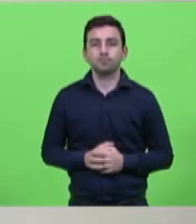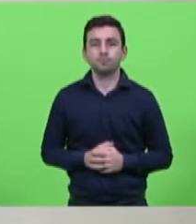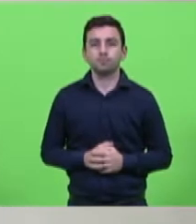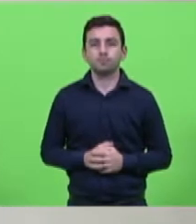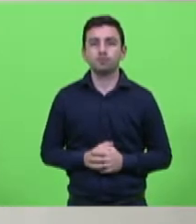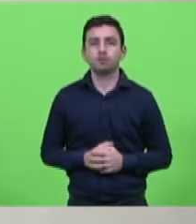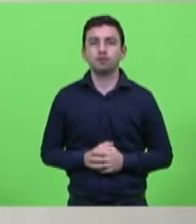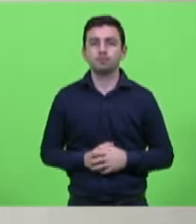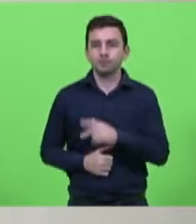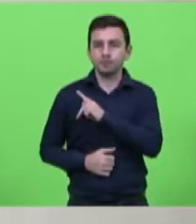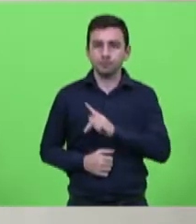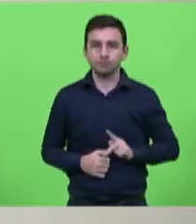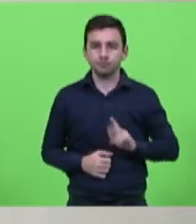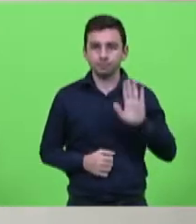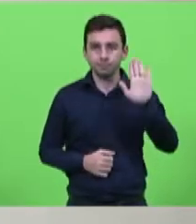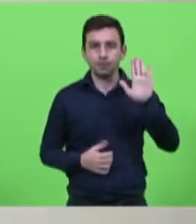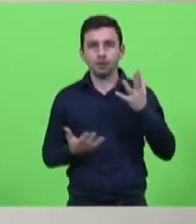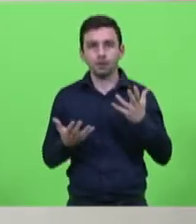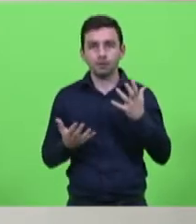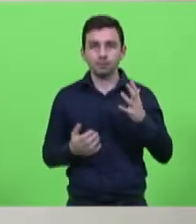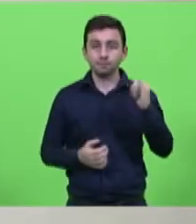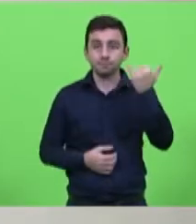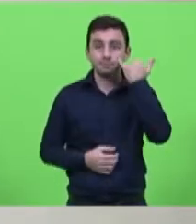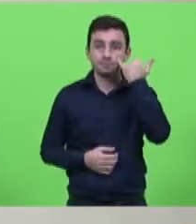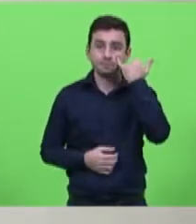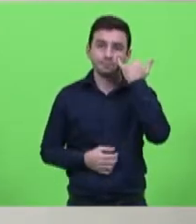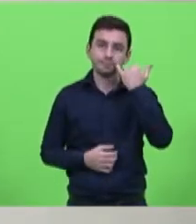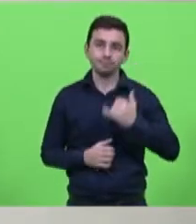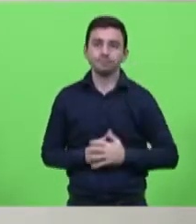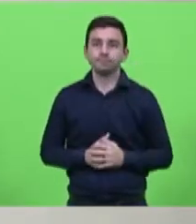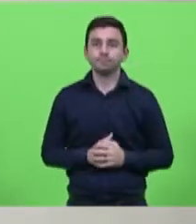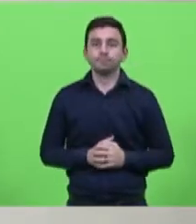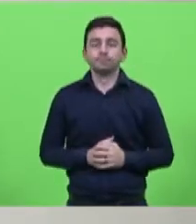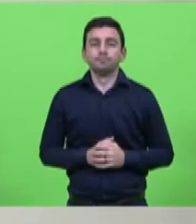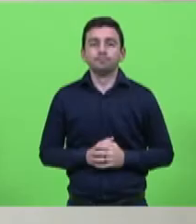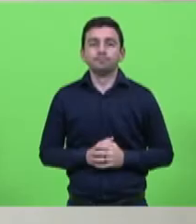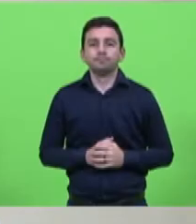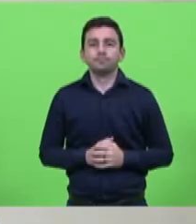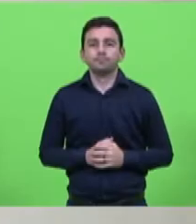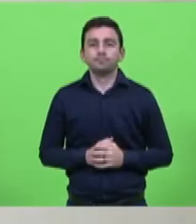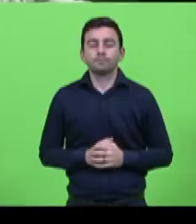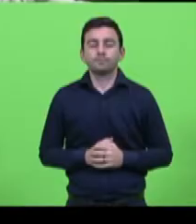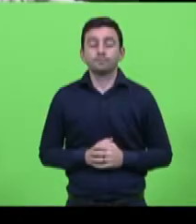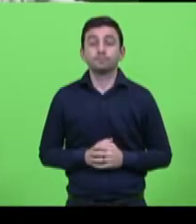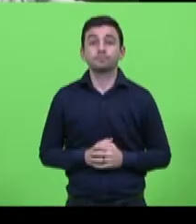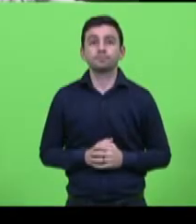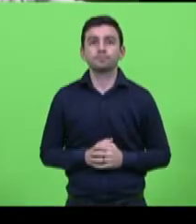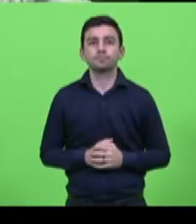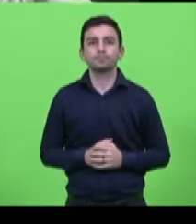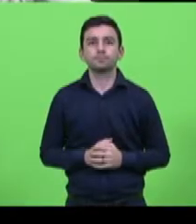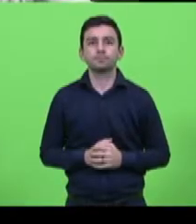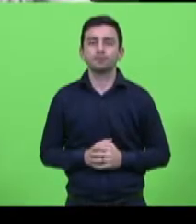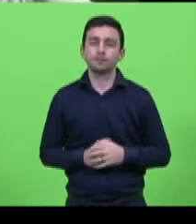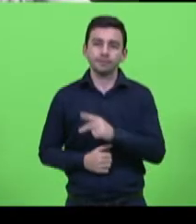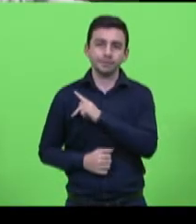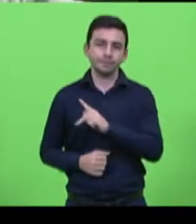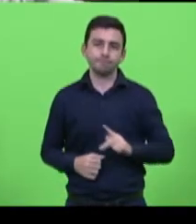Presidente, eu queria me inscrever também, deputado Gessé. Deputado Gessé Lopes, tem a palavra. Então,